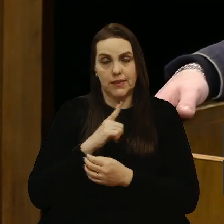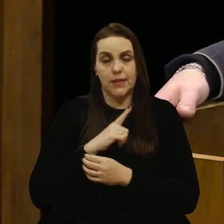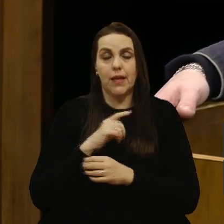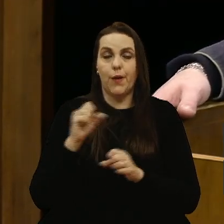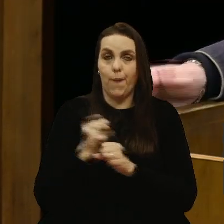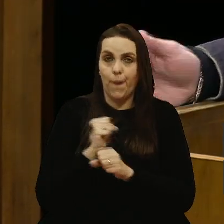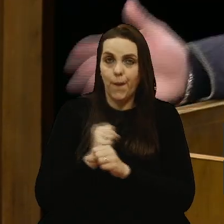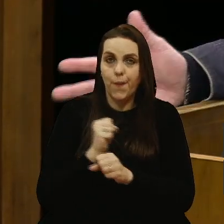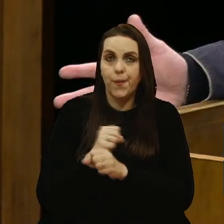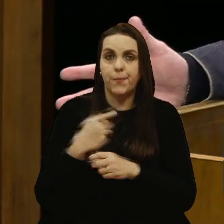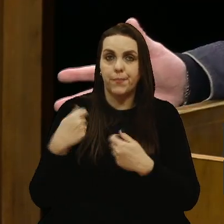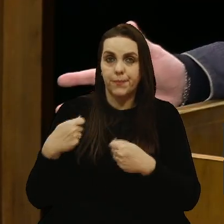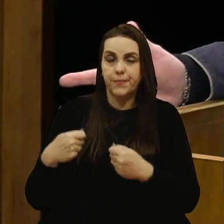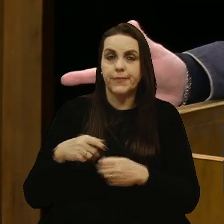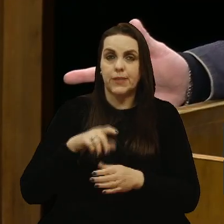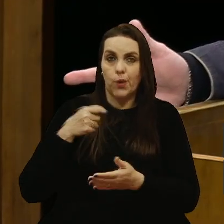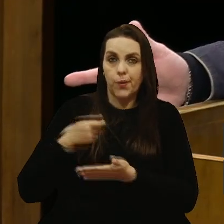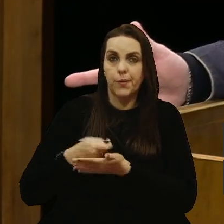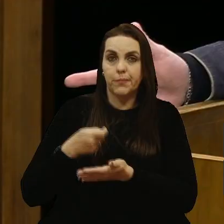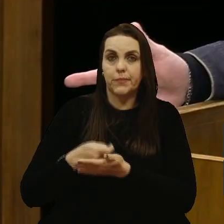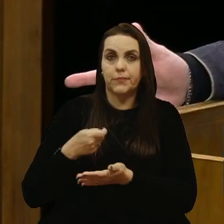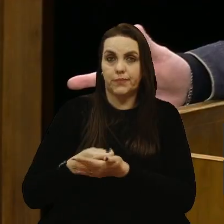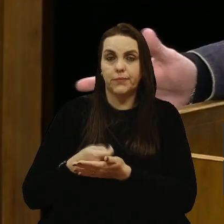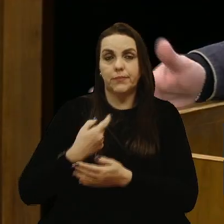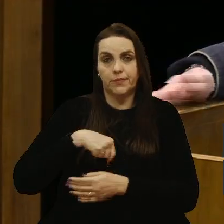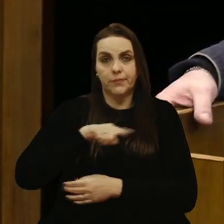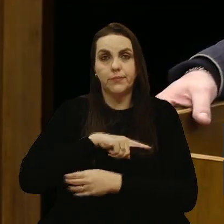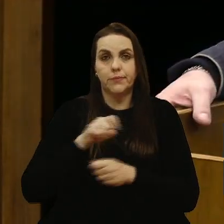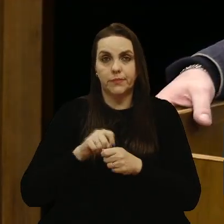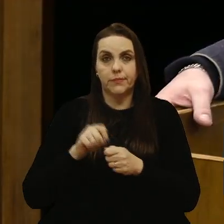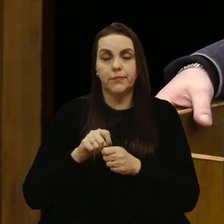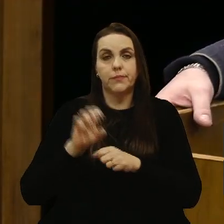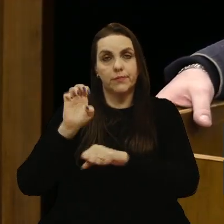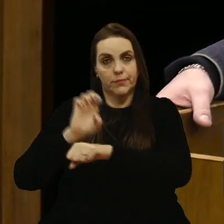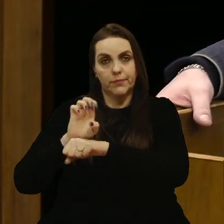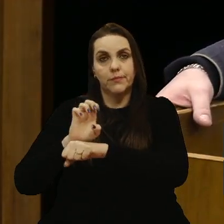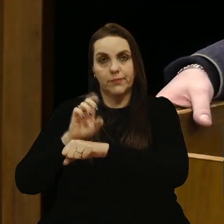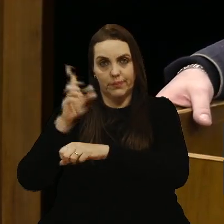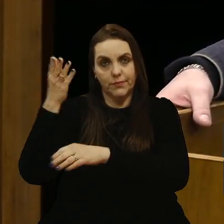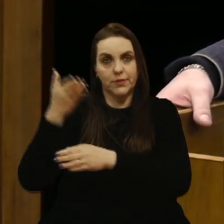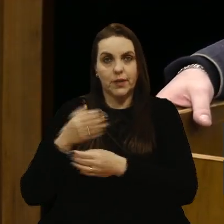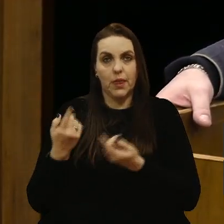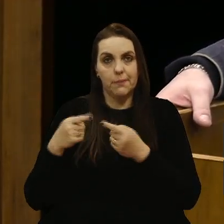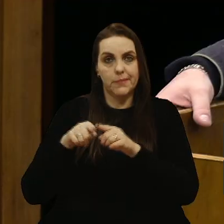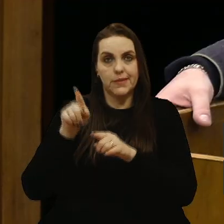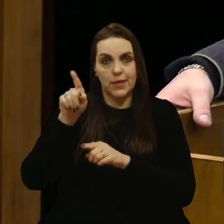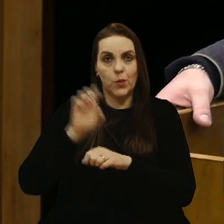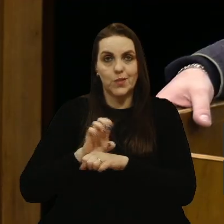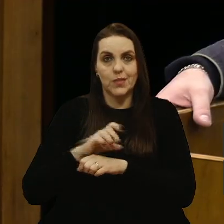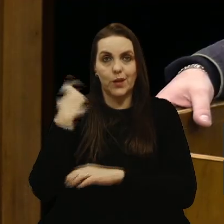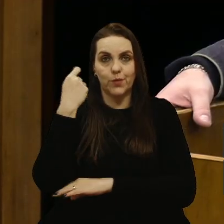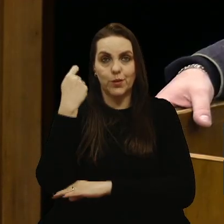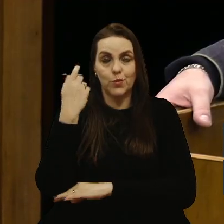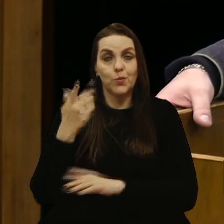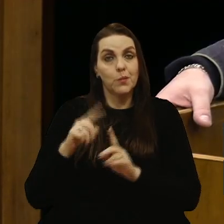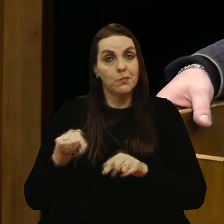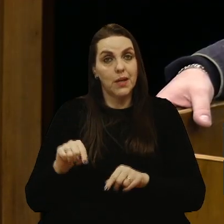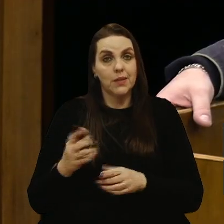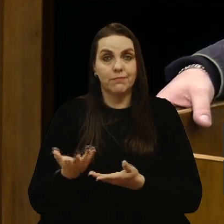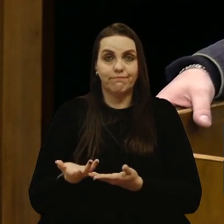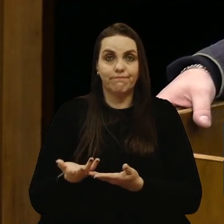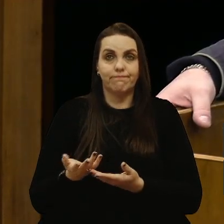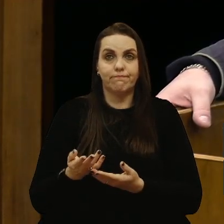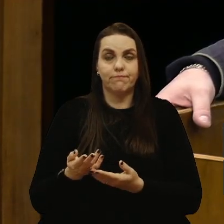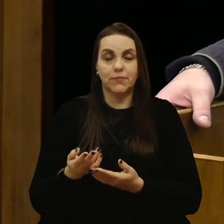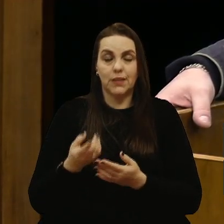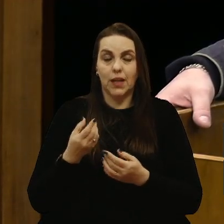que, obrigatoriamente, nós temos que fazer ao nível do estado do Rio Grande do Sul, mas, em termos